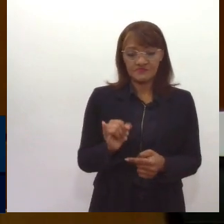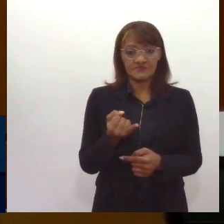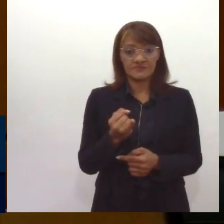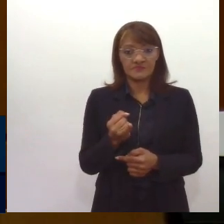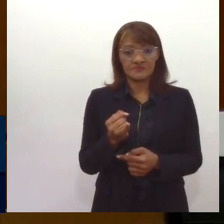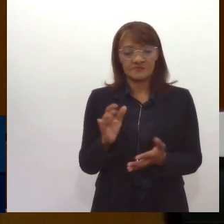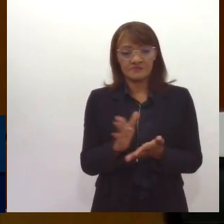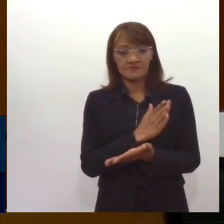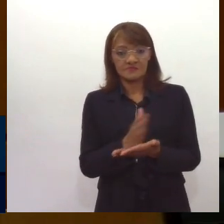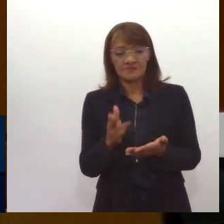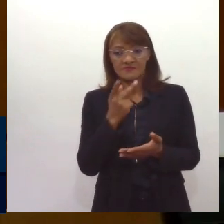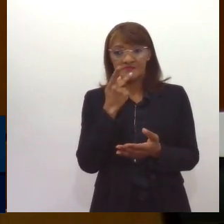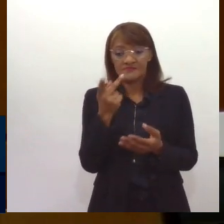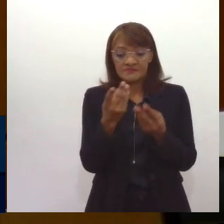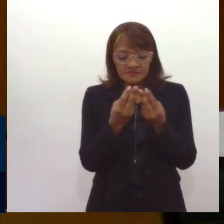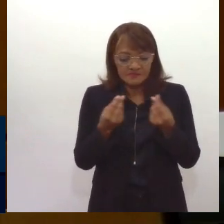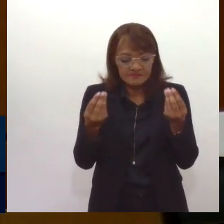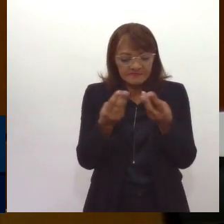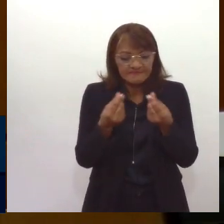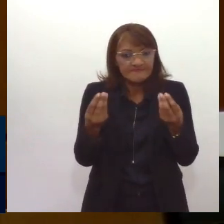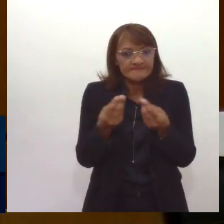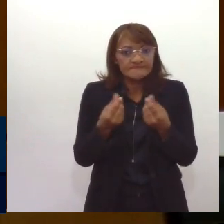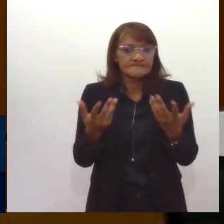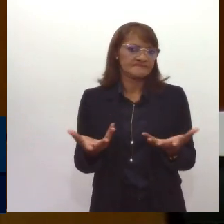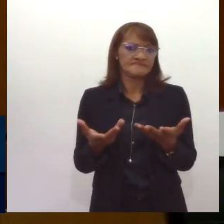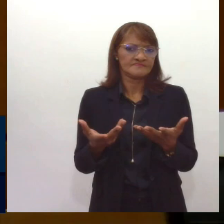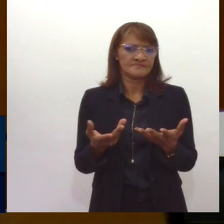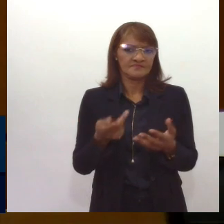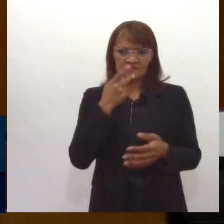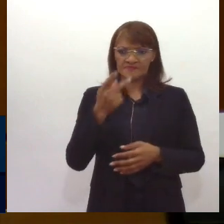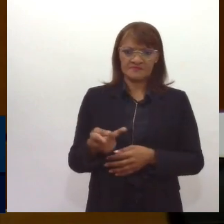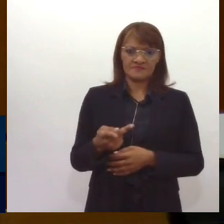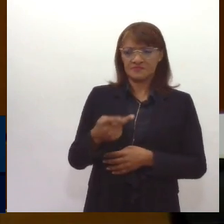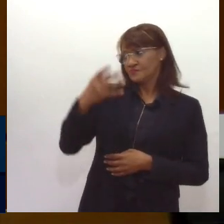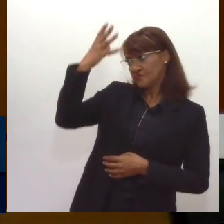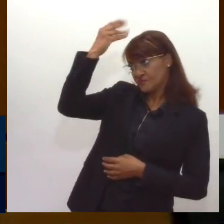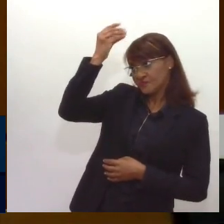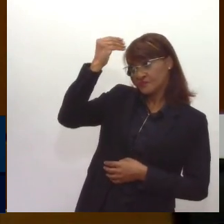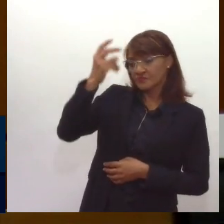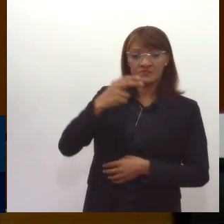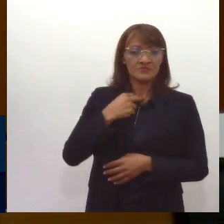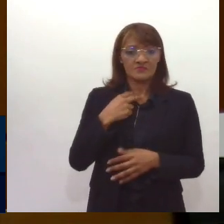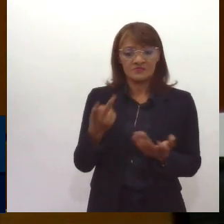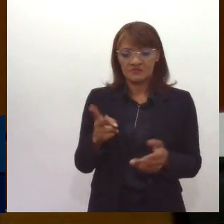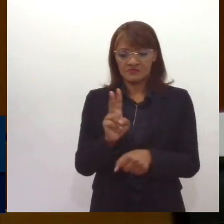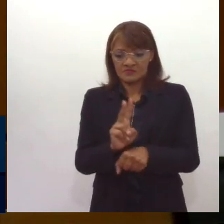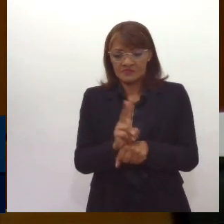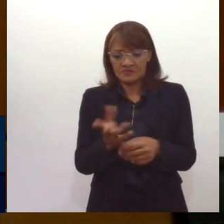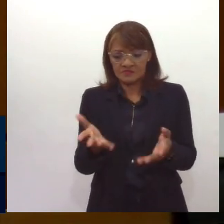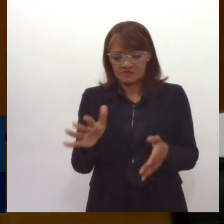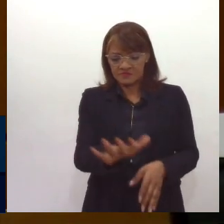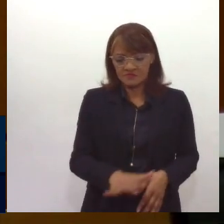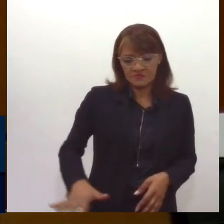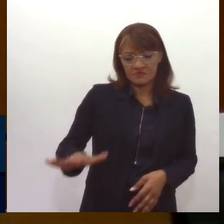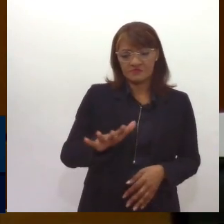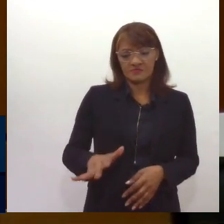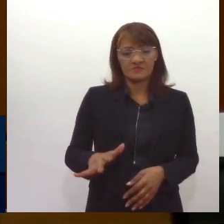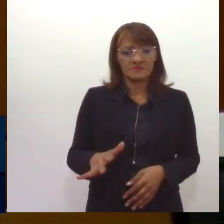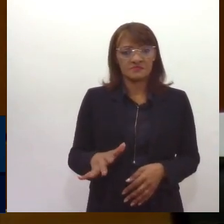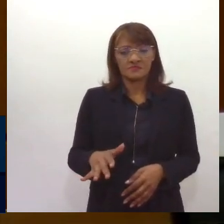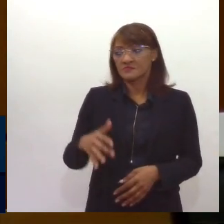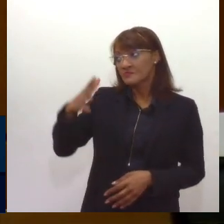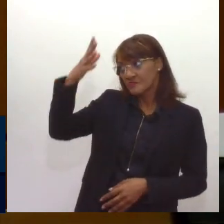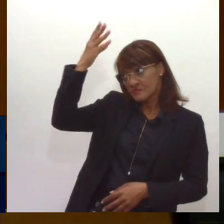que São Cristóvão não tem condições de administrar aquela área, São Cristóvão não tem capacidade de gerir aquele território.